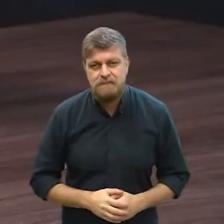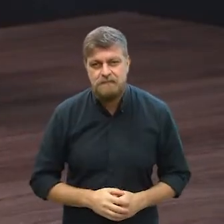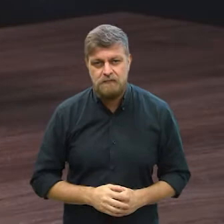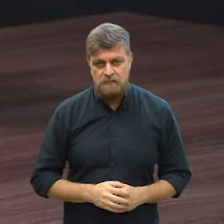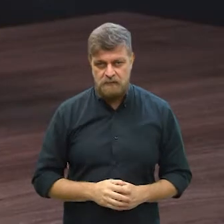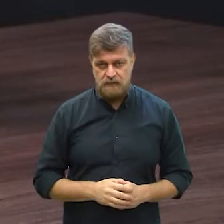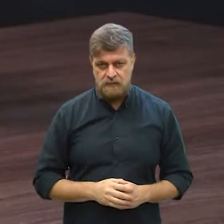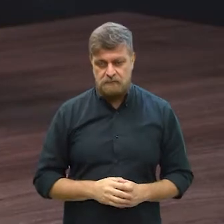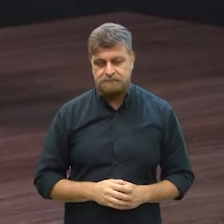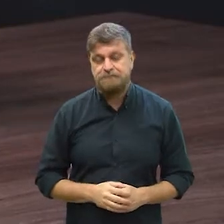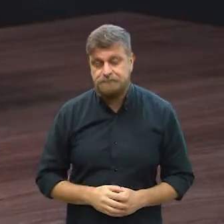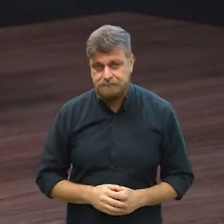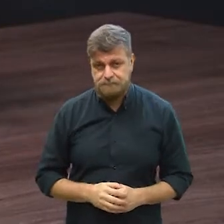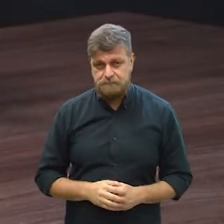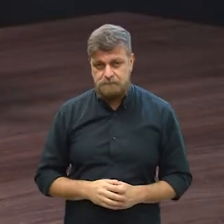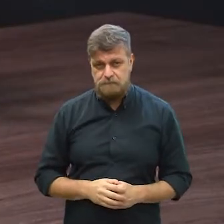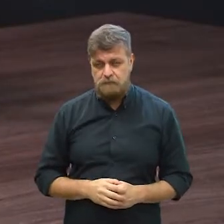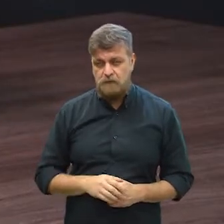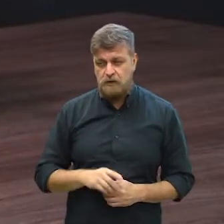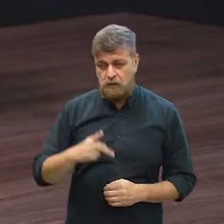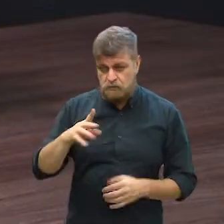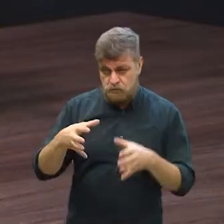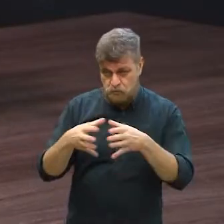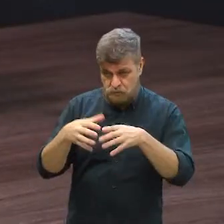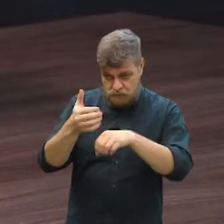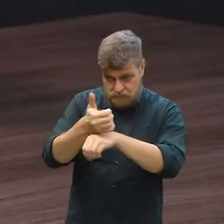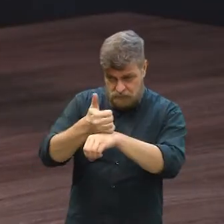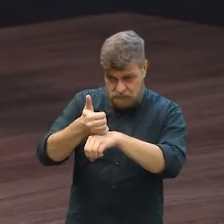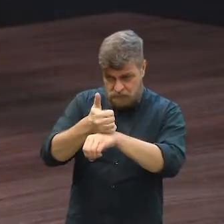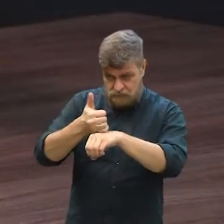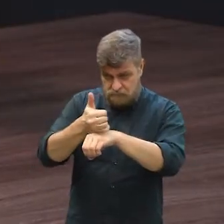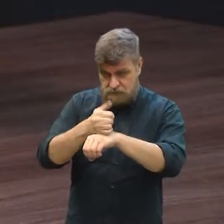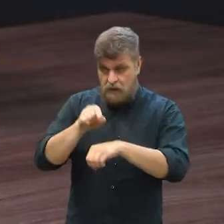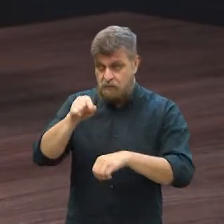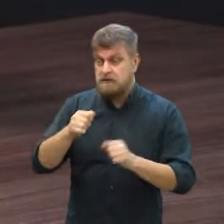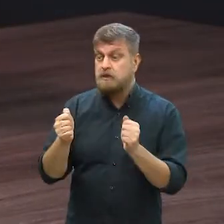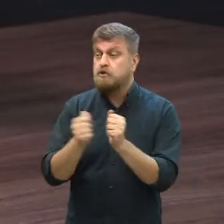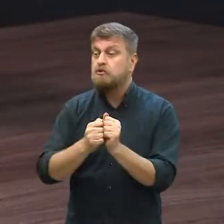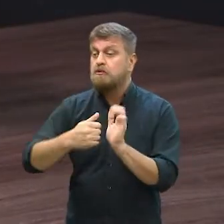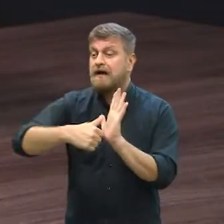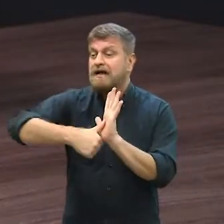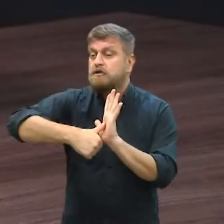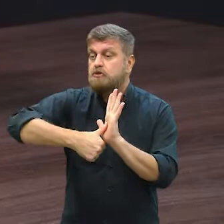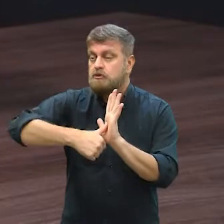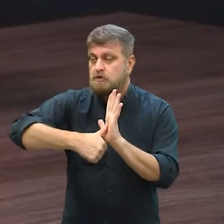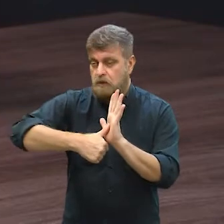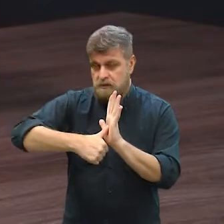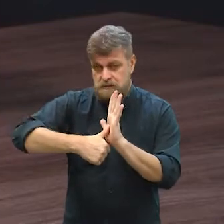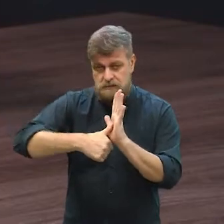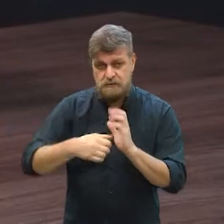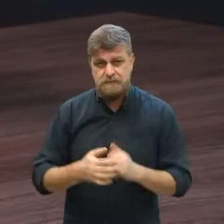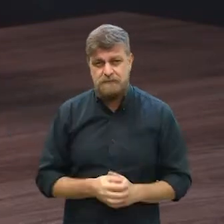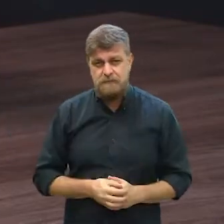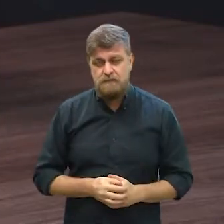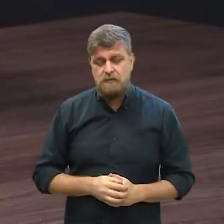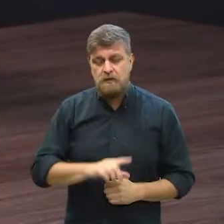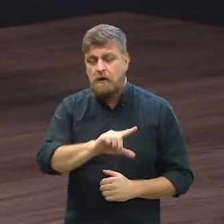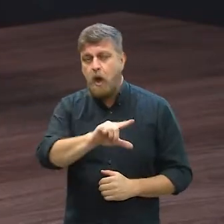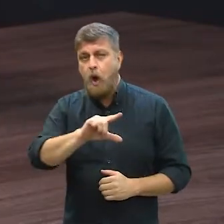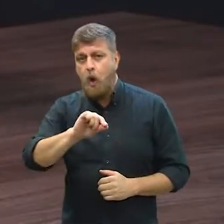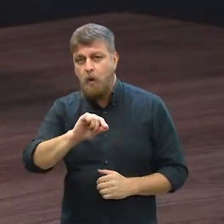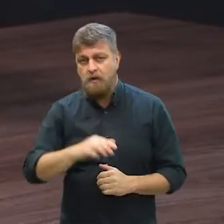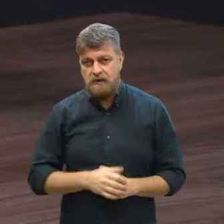pontos. Karine, nesse time, você e a sua sócia, as suas sócias principalmente,